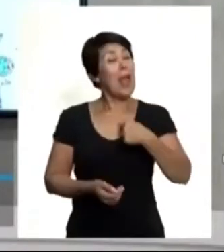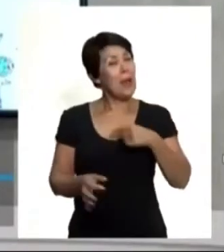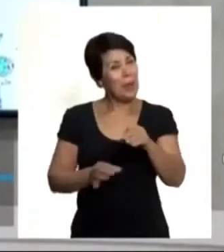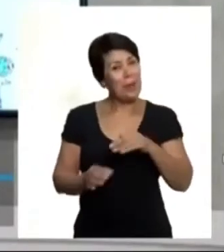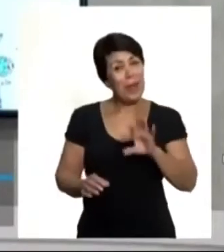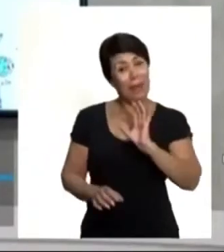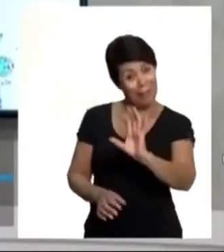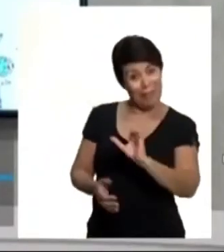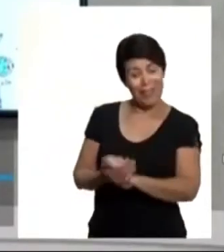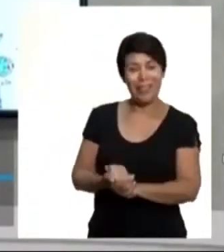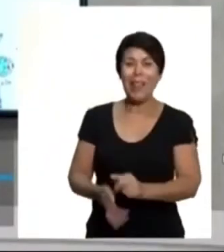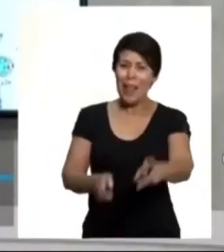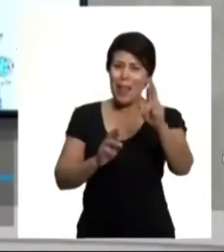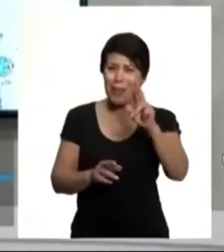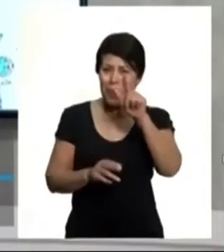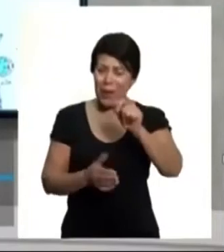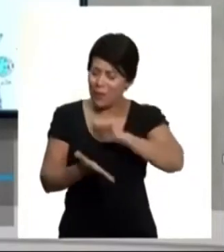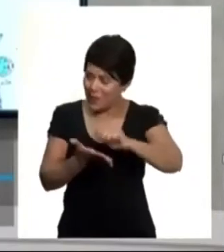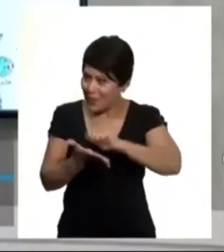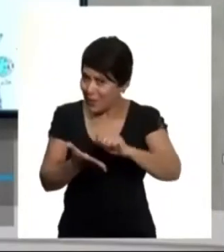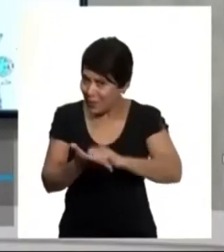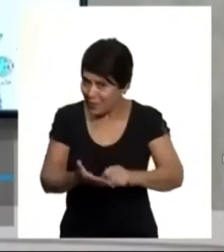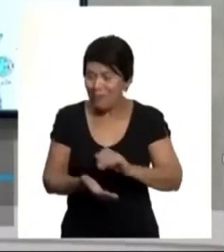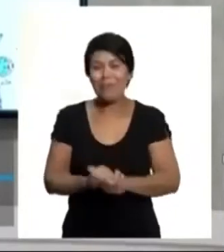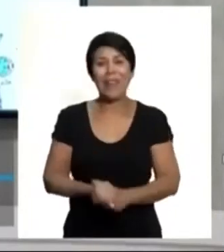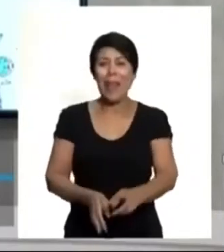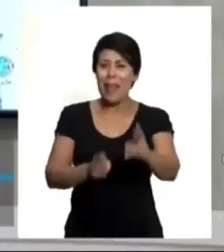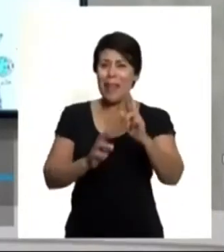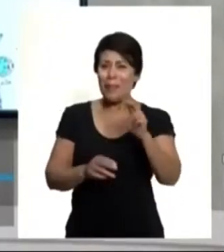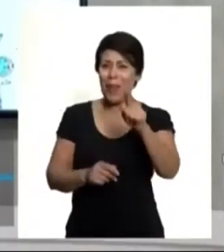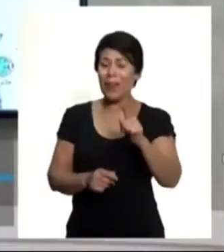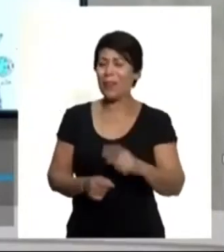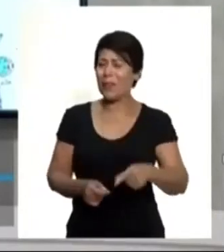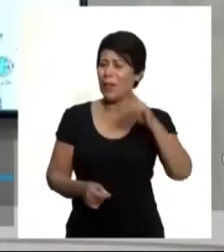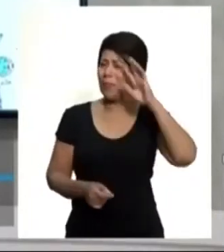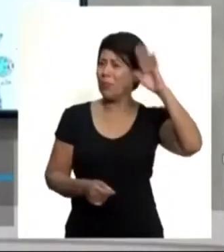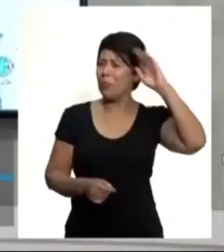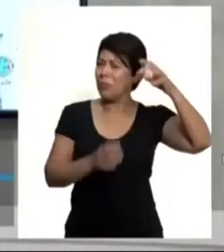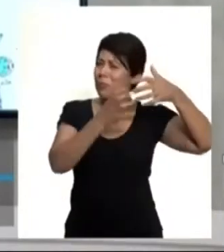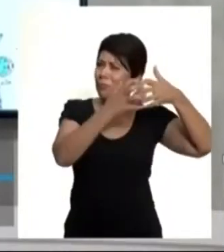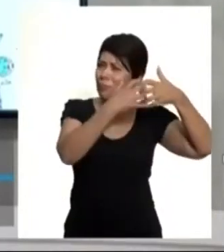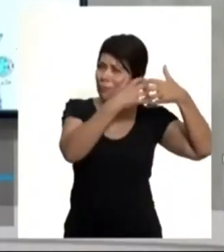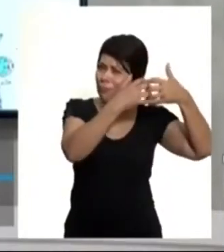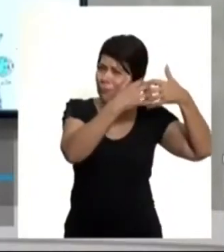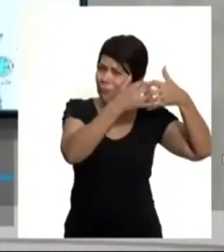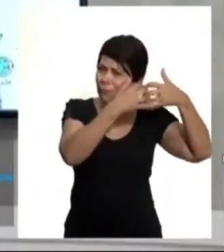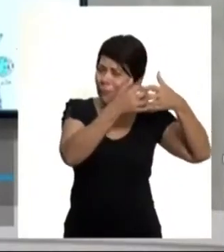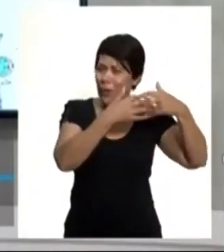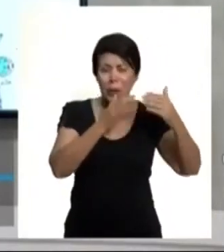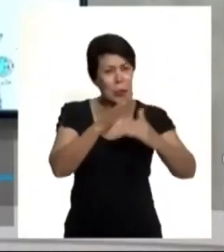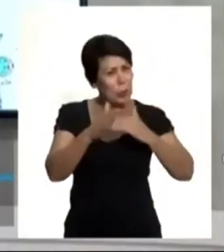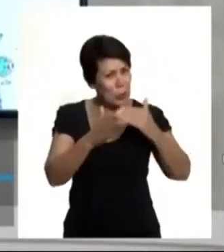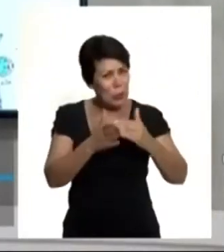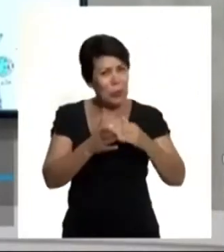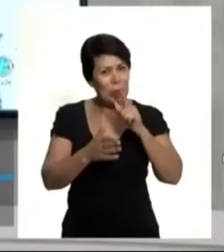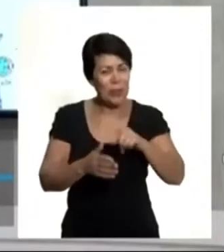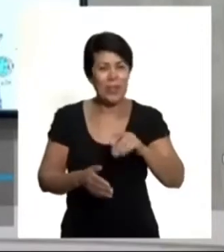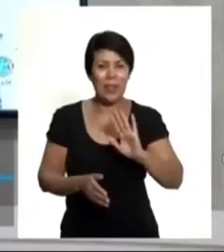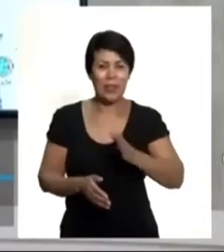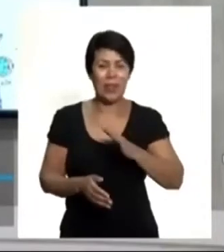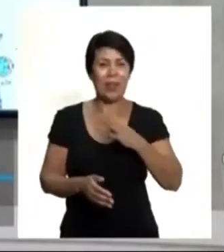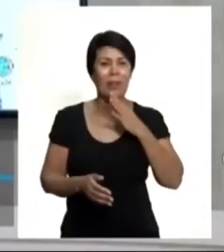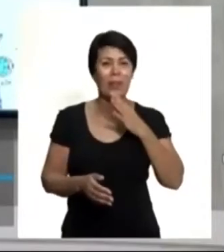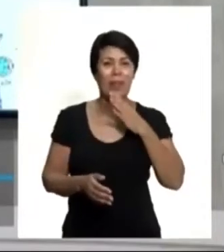vocês. Espero que você tenha tomado nota, espero que você tenha repensado tudo que você concebe sobre o